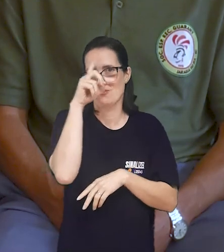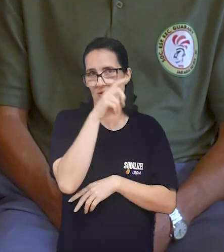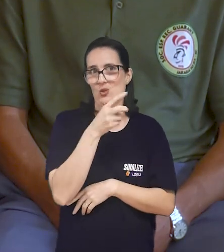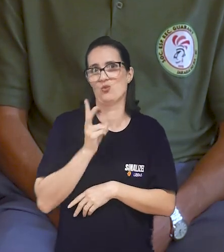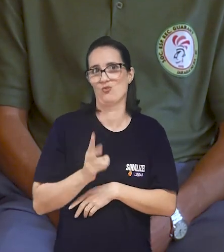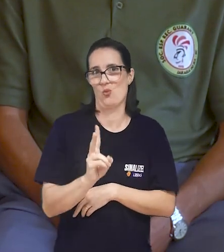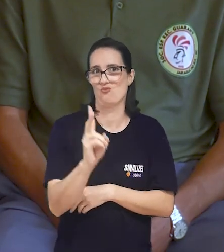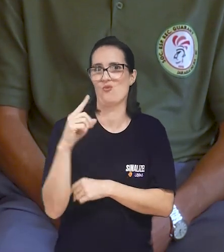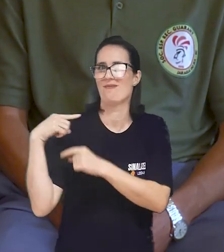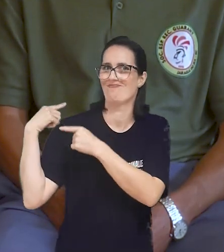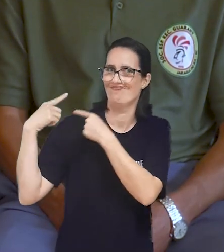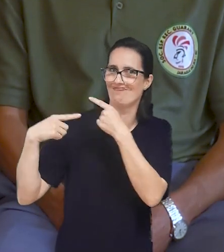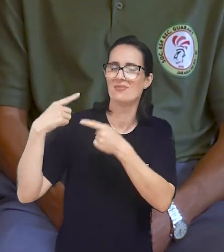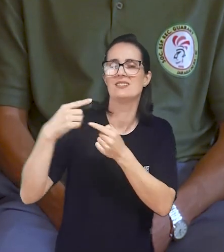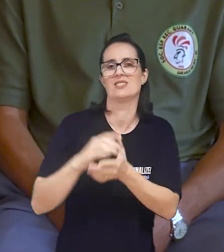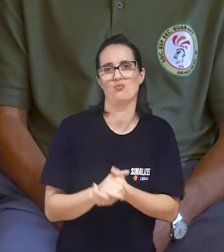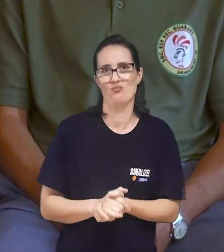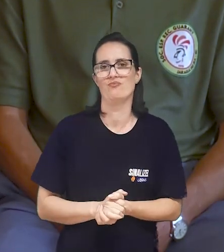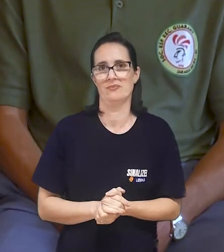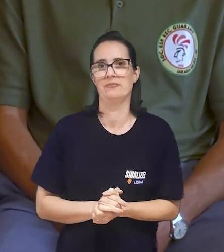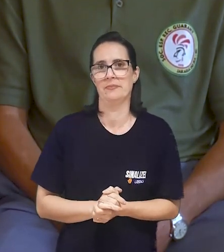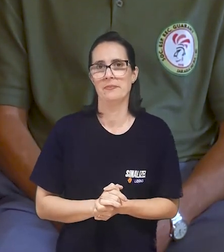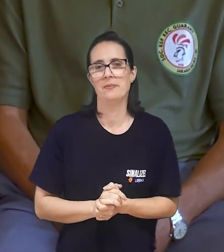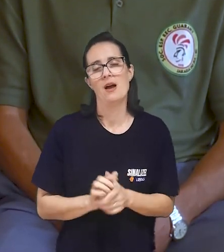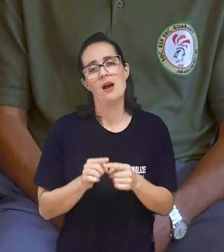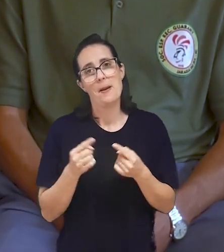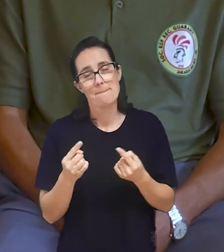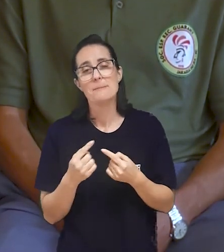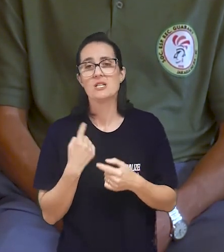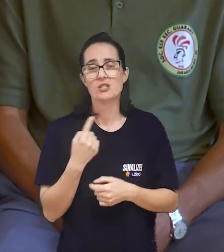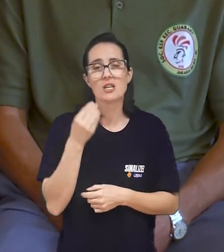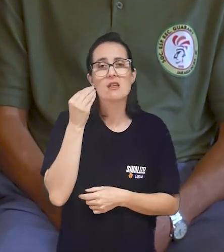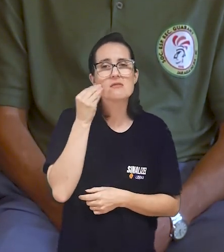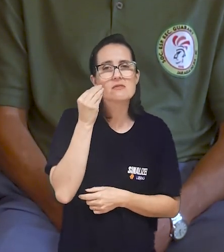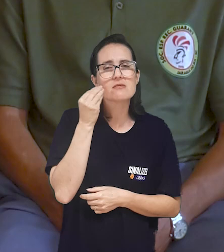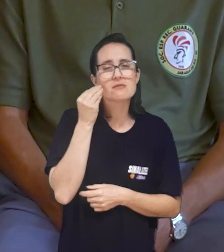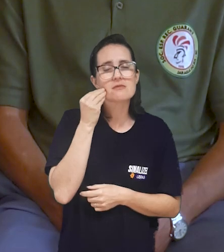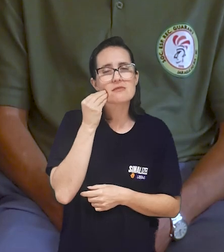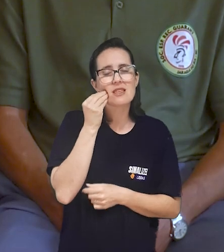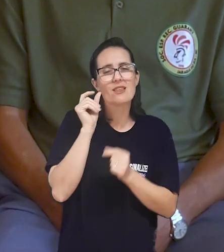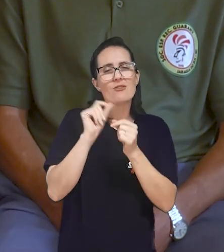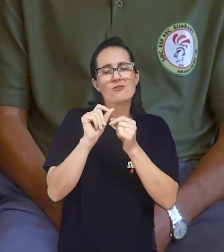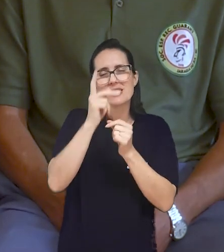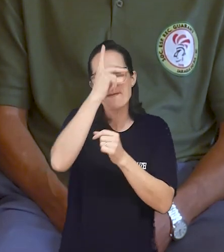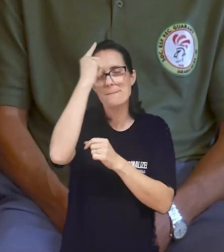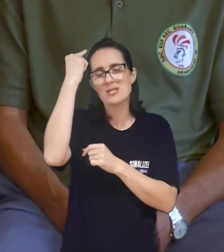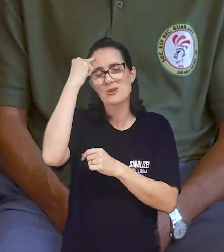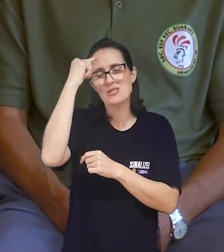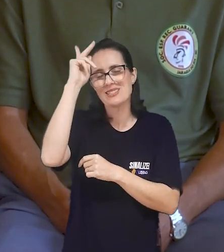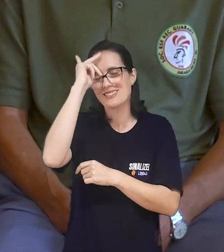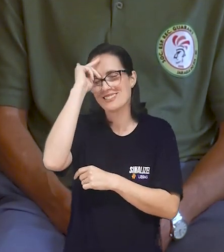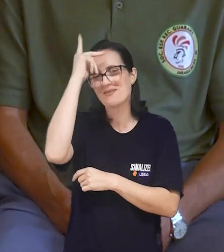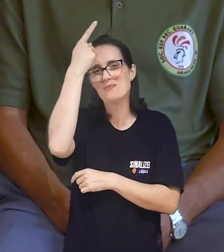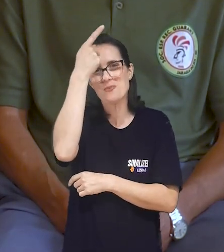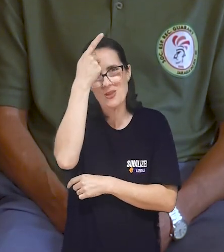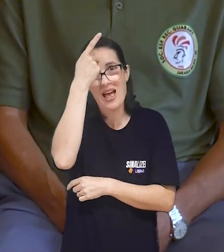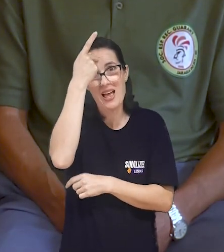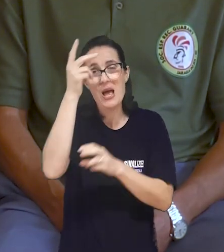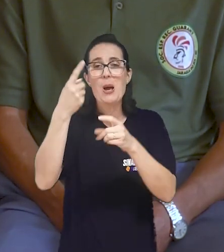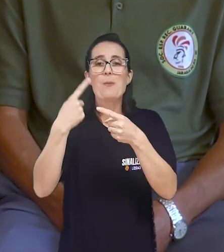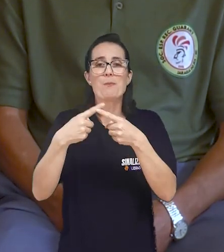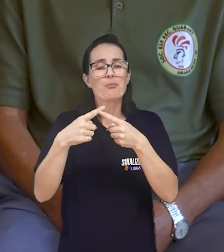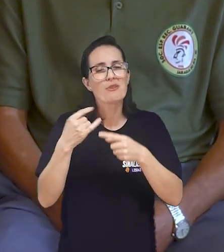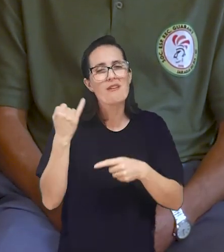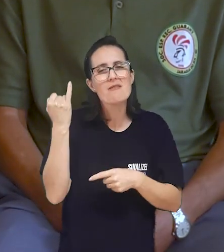dificuldade que a gente tem hoje de manter a nossa tradição. Mas a gente está aí tentando mudar o pensamento das pessoas para